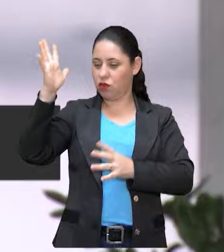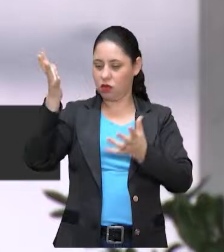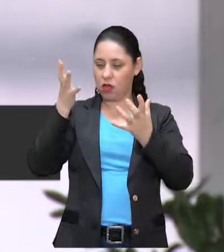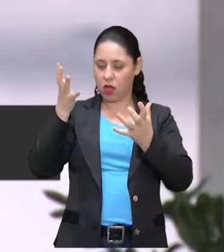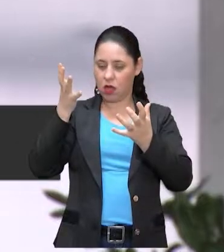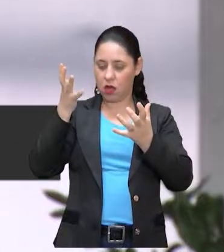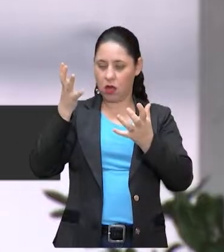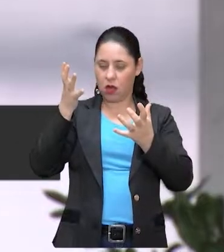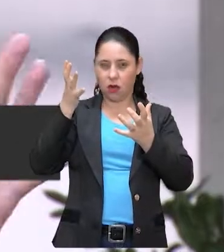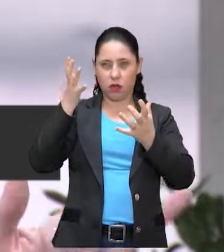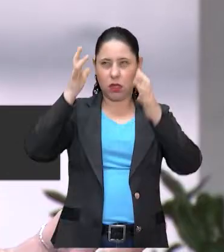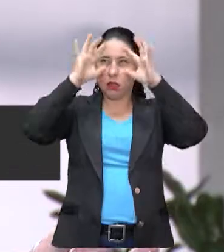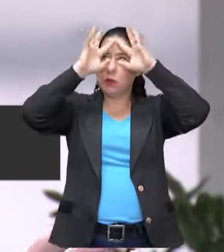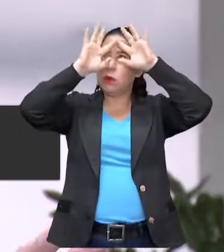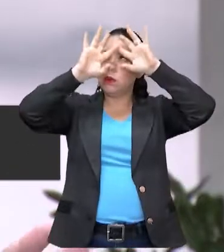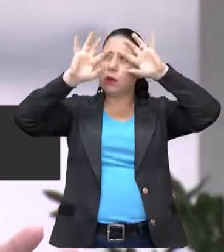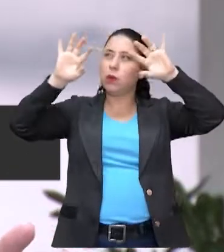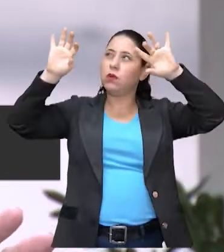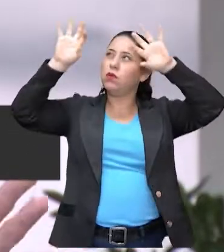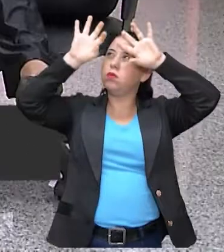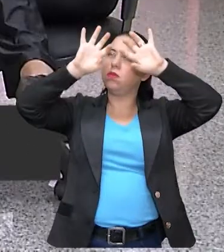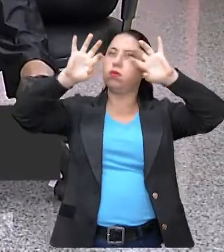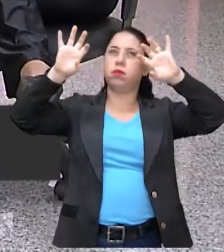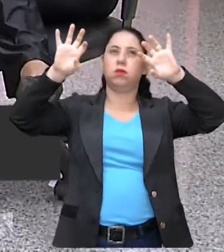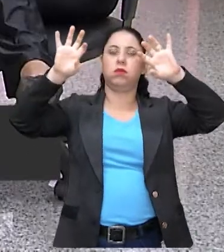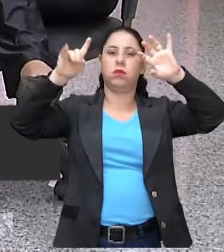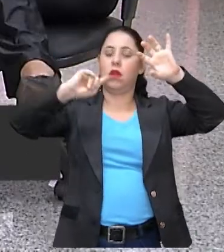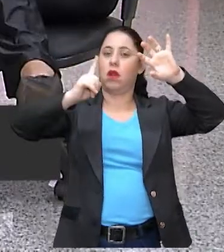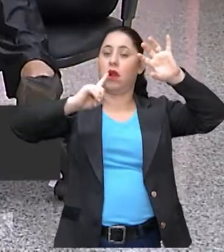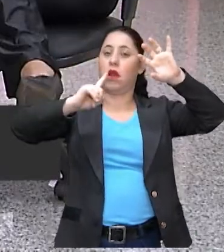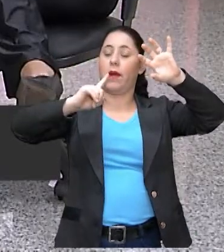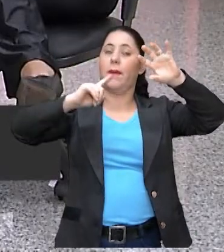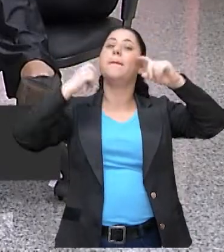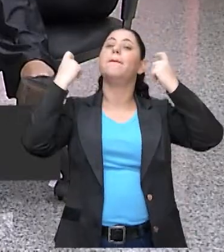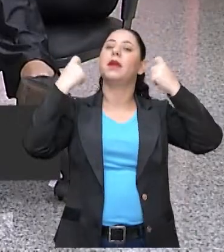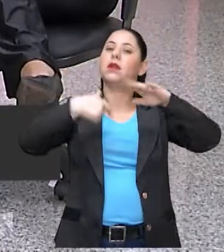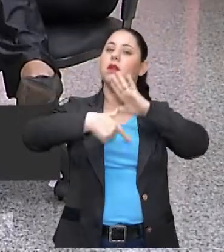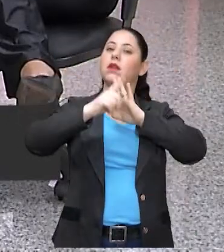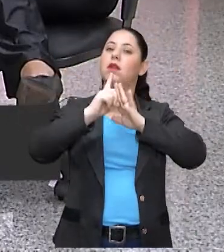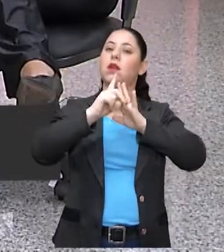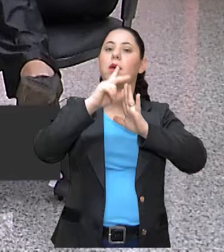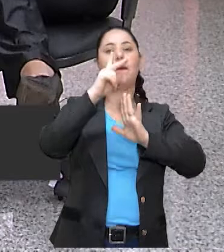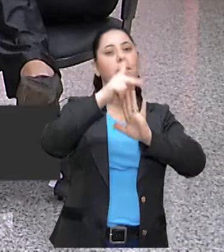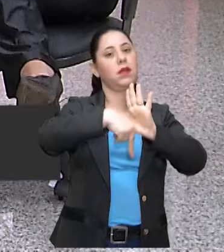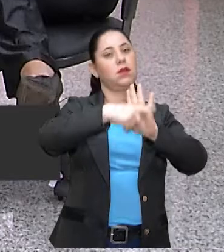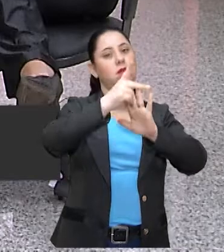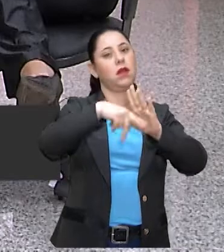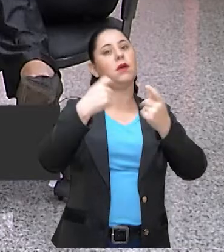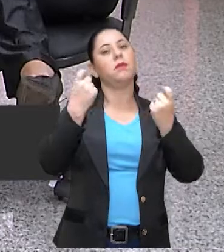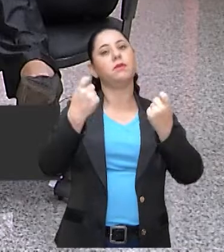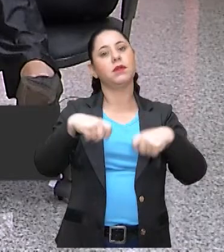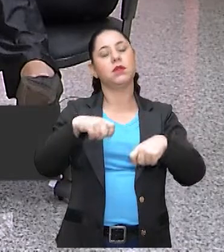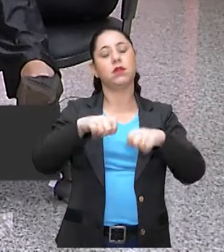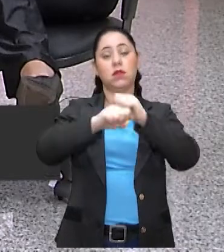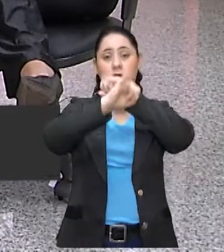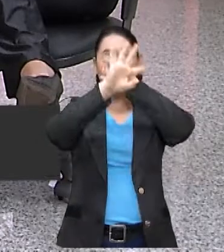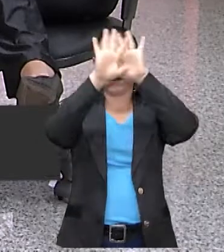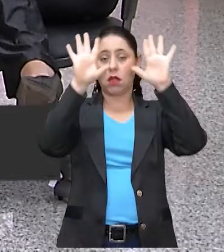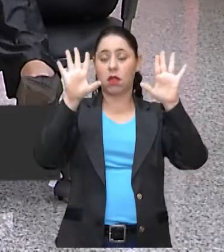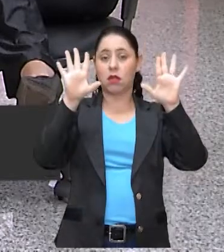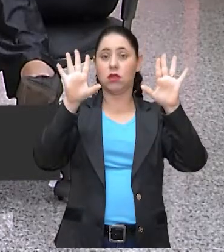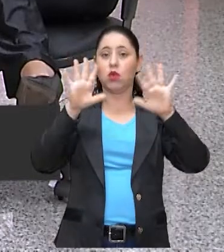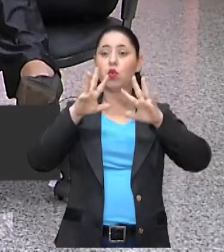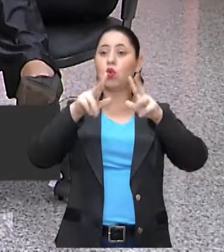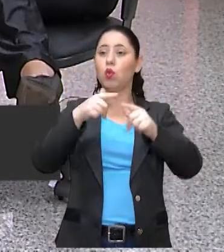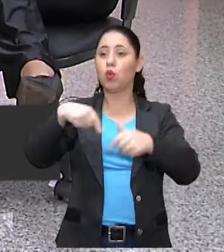consumo. Ele não pode virar pesadelo de consumo. Para ele não virar pesadelo, a gente tem que planejar. E para planejar, eu tenho que ter a situação mais clara,